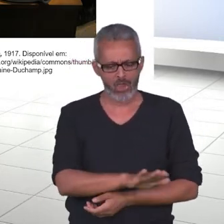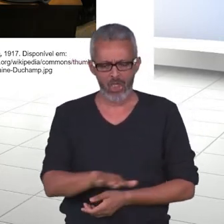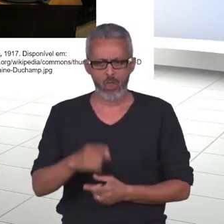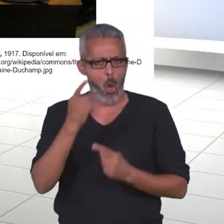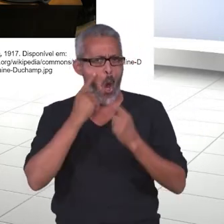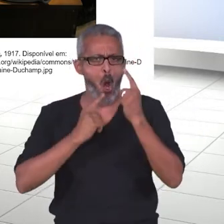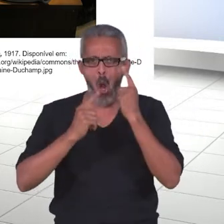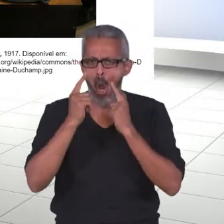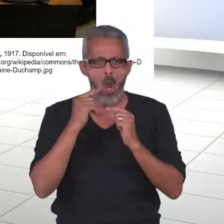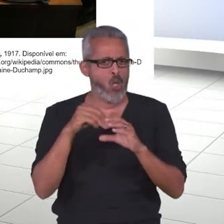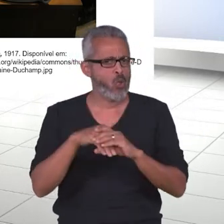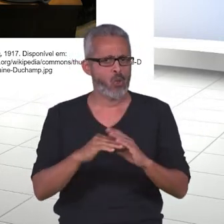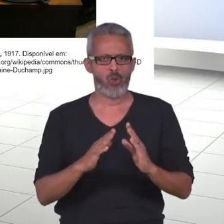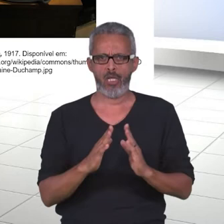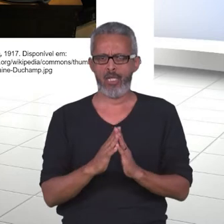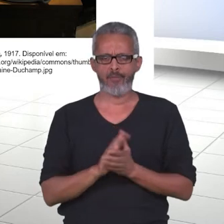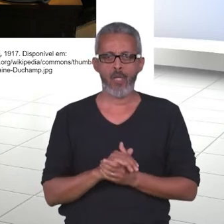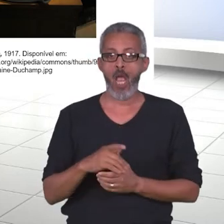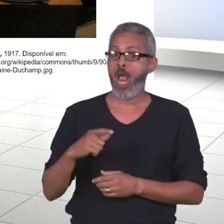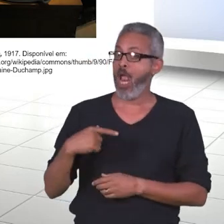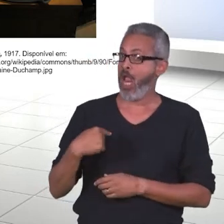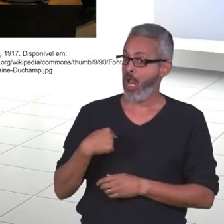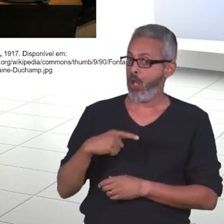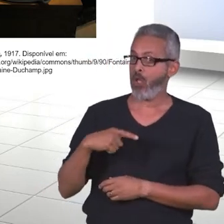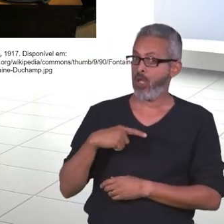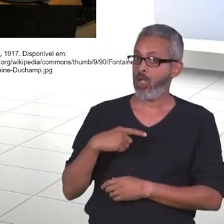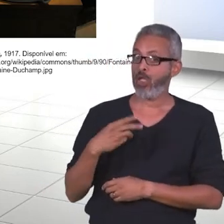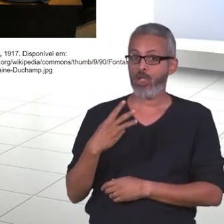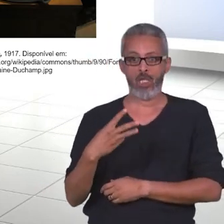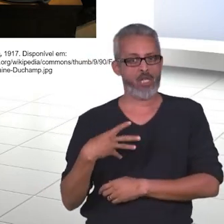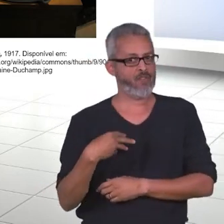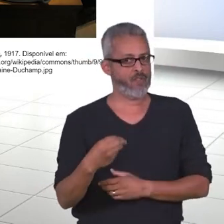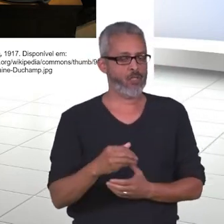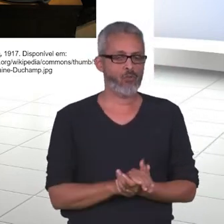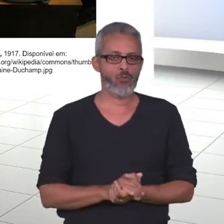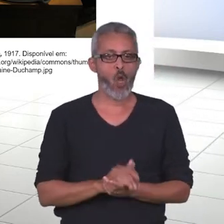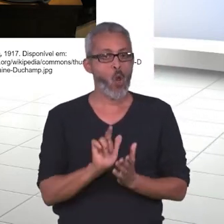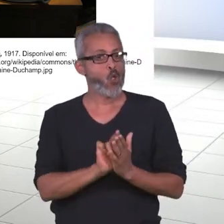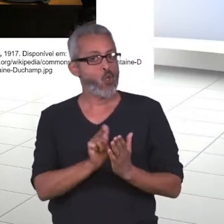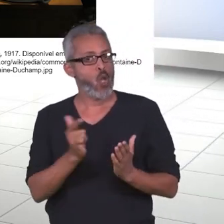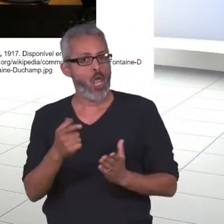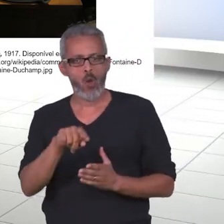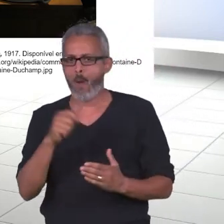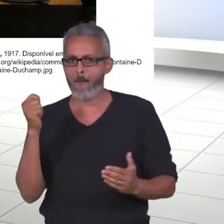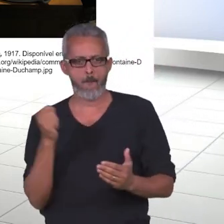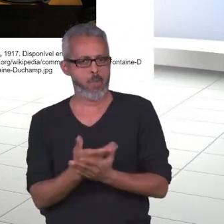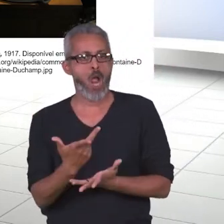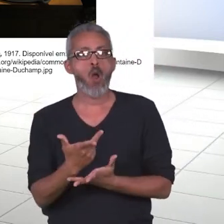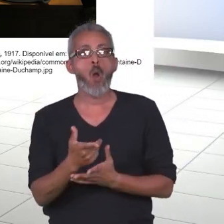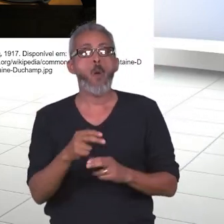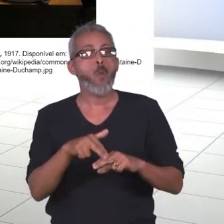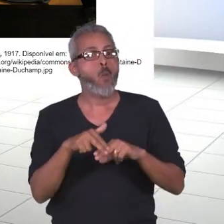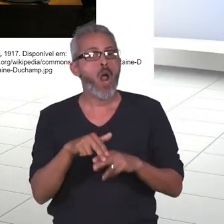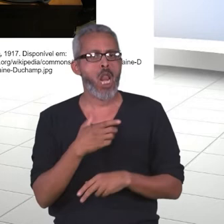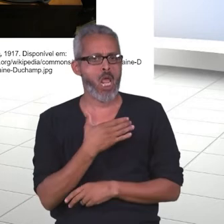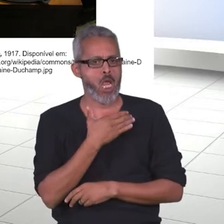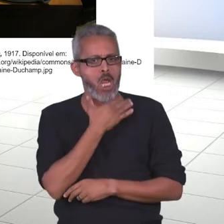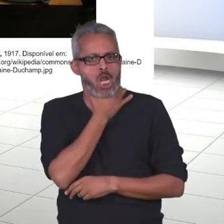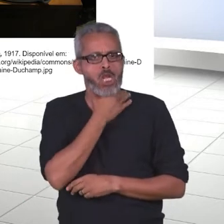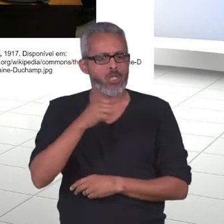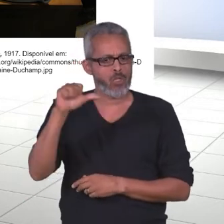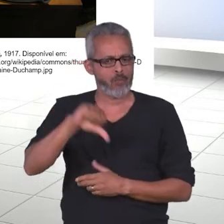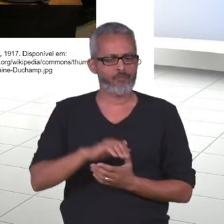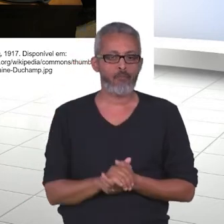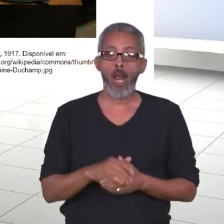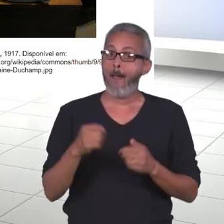a característica principal aí é ser contra. Os dadaístas, eles foram contra. Contra o quê? Contra tudo